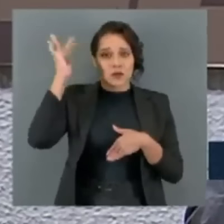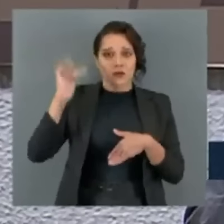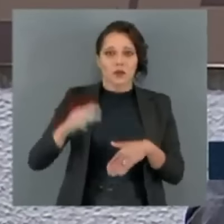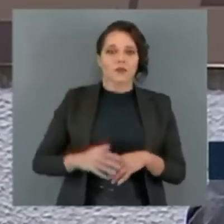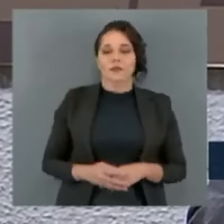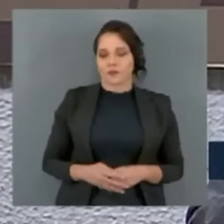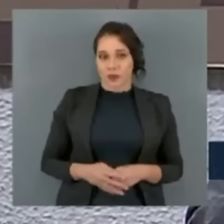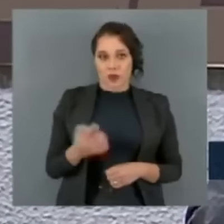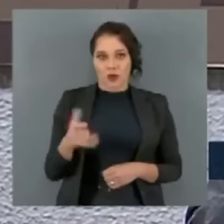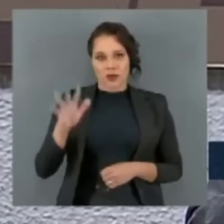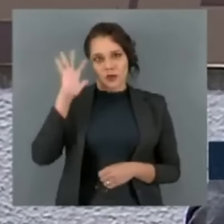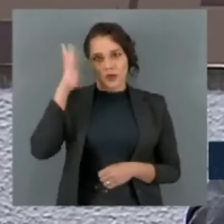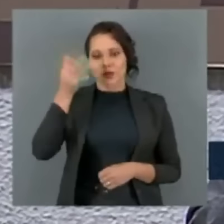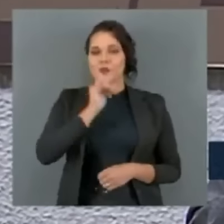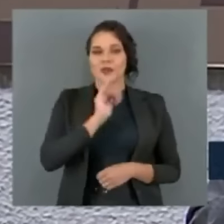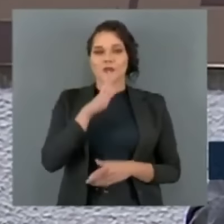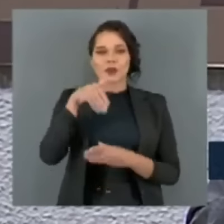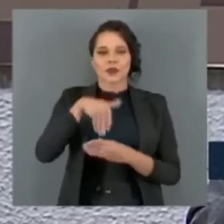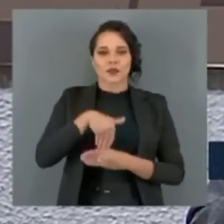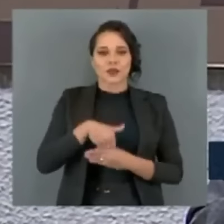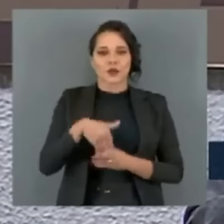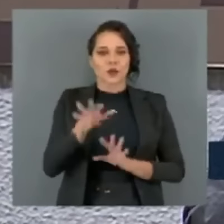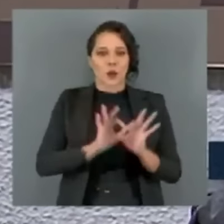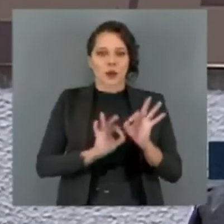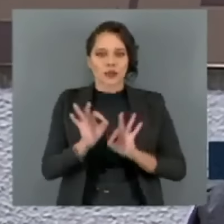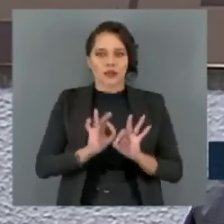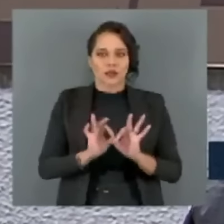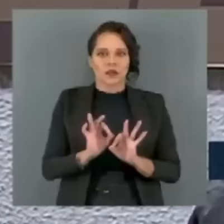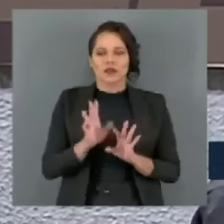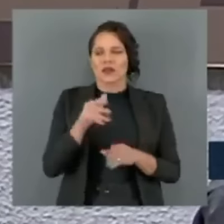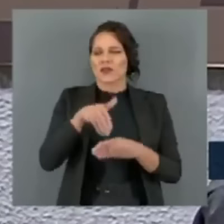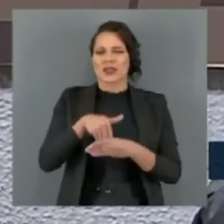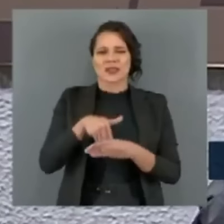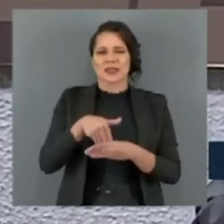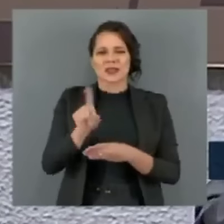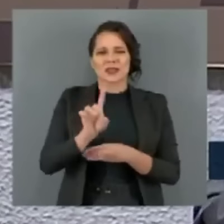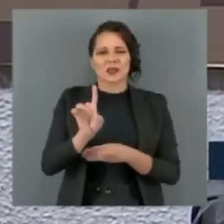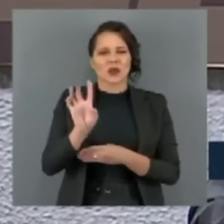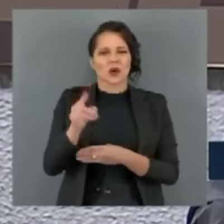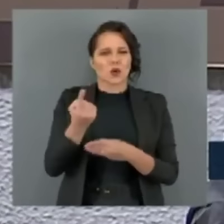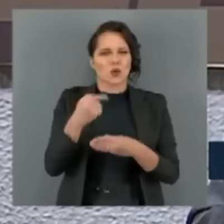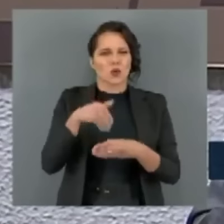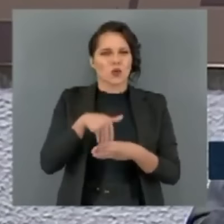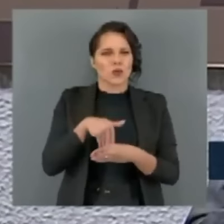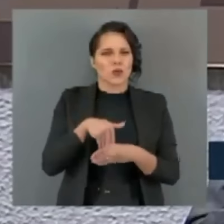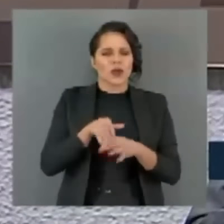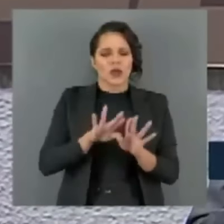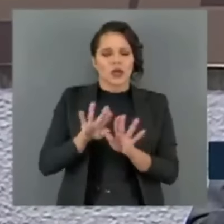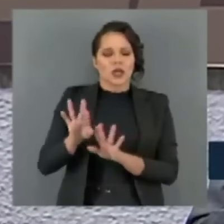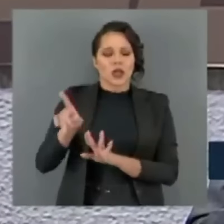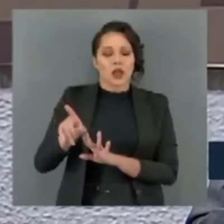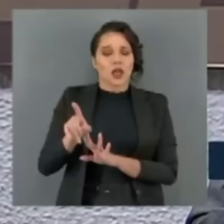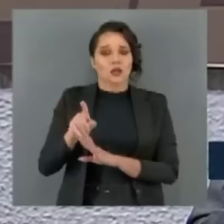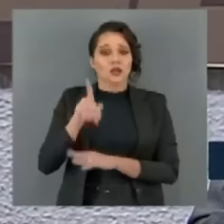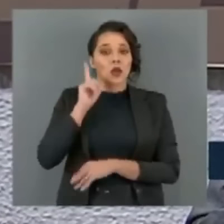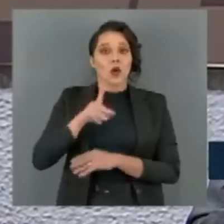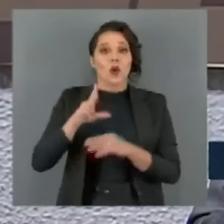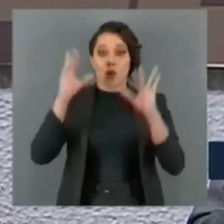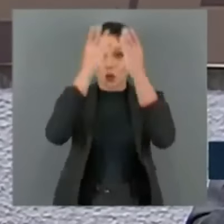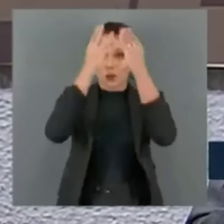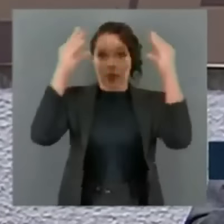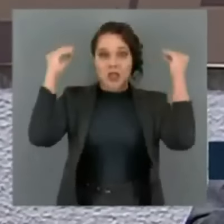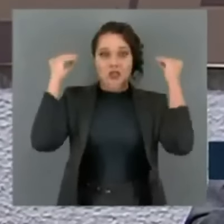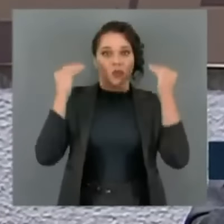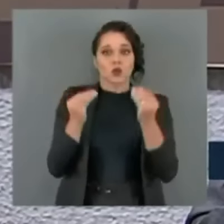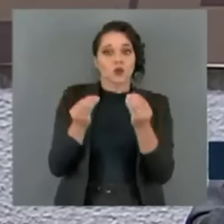situações, como, por exemplo, as votações na organização, uma votação, né? Houve uma, na Organização dos Estados Americanos, o México se recusou até